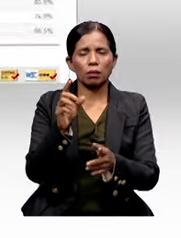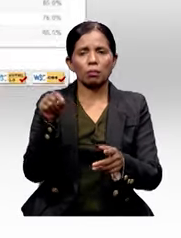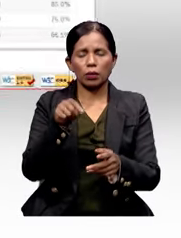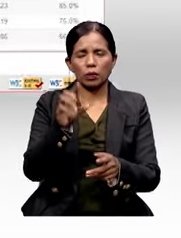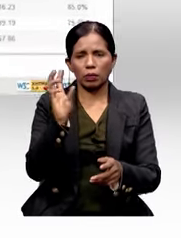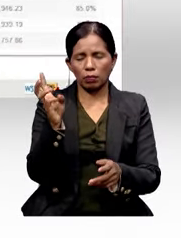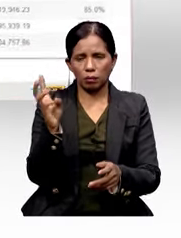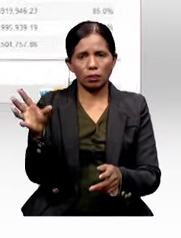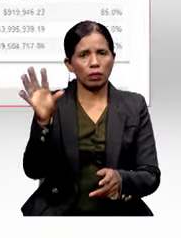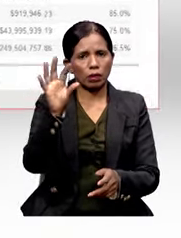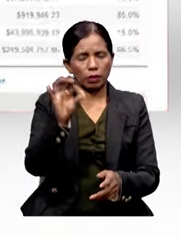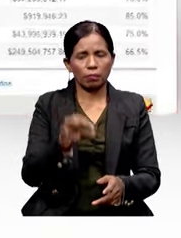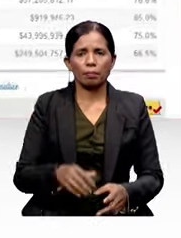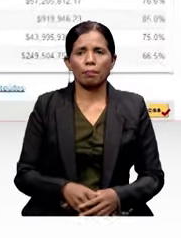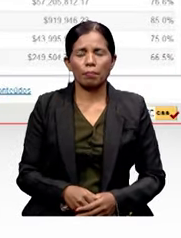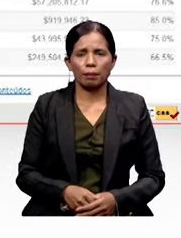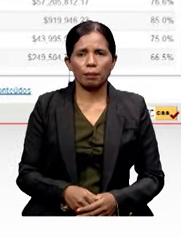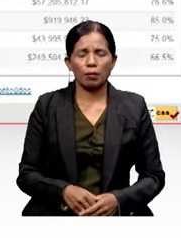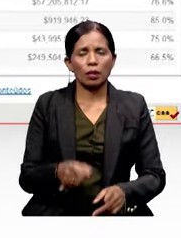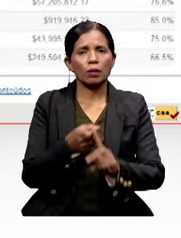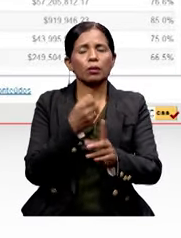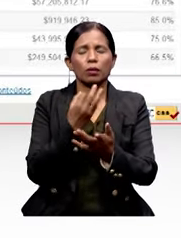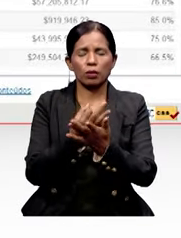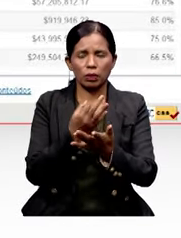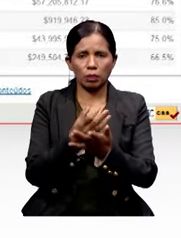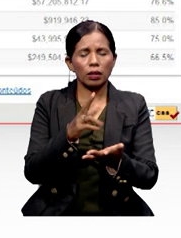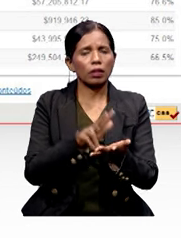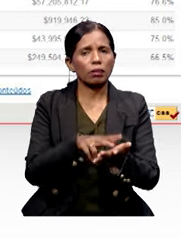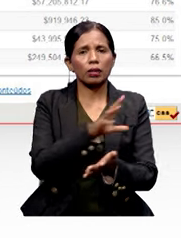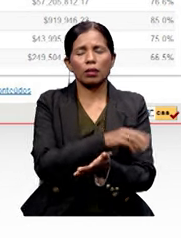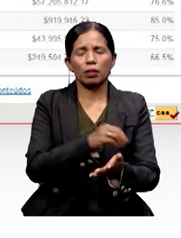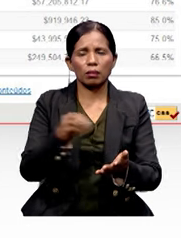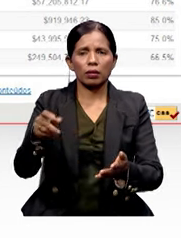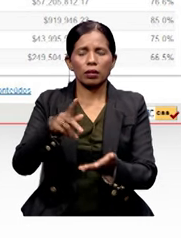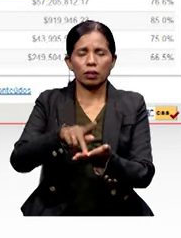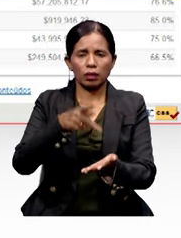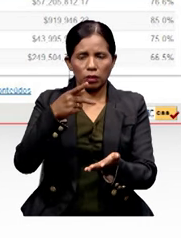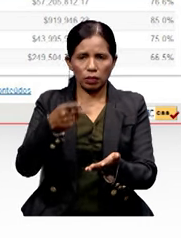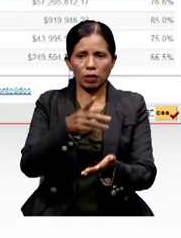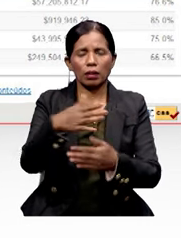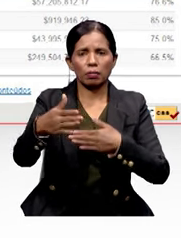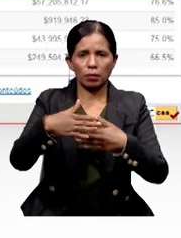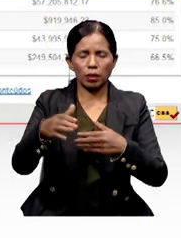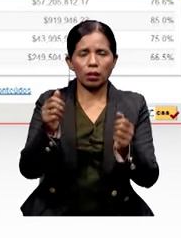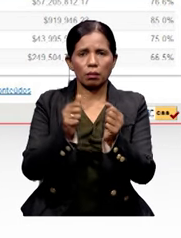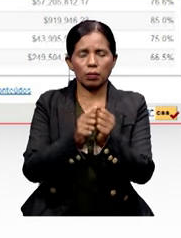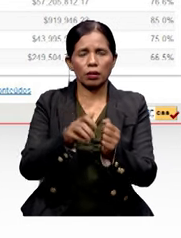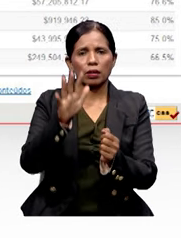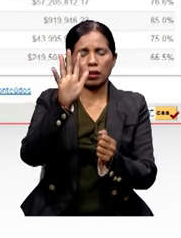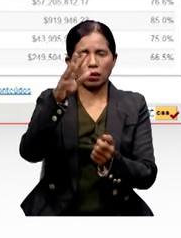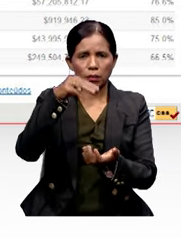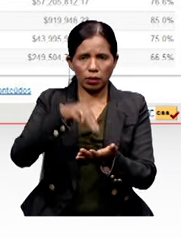recinen. Un si total orçamento retificativo ne aloca pa salário no vencimento BESIC Tocon Lima, bens